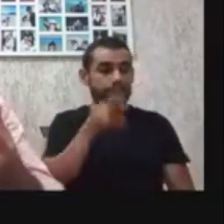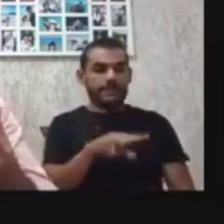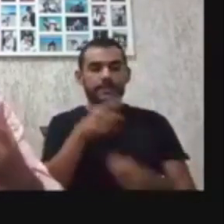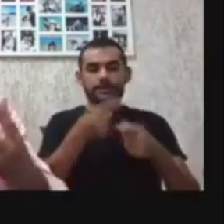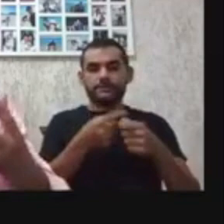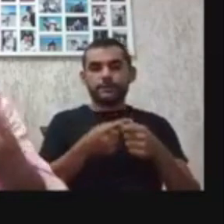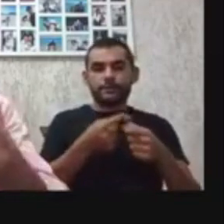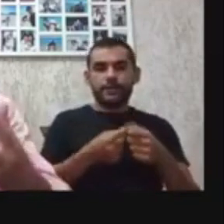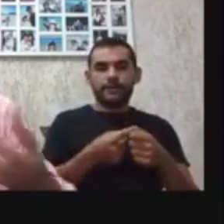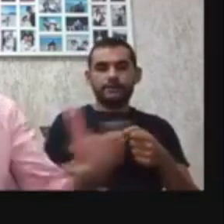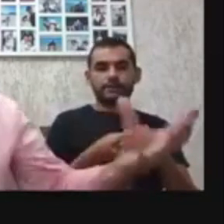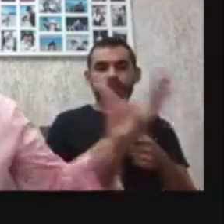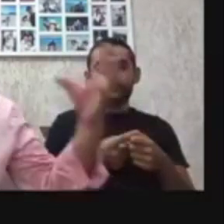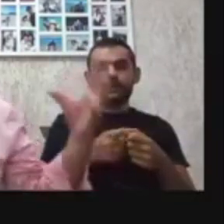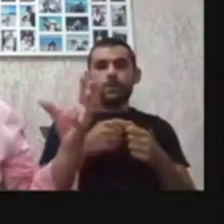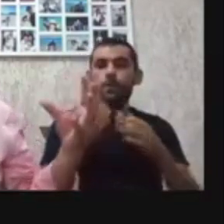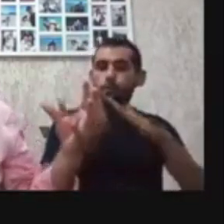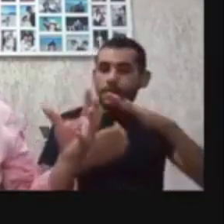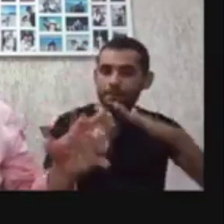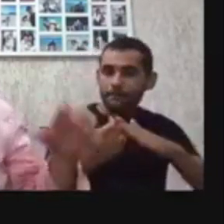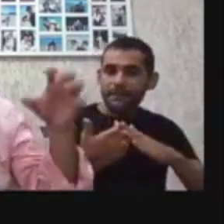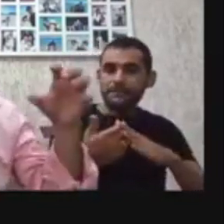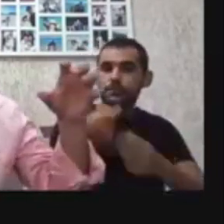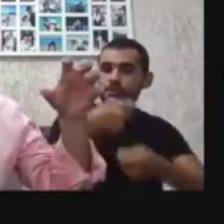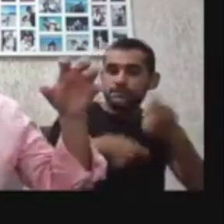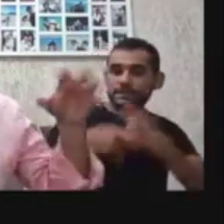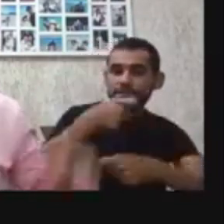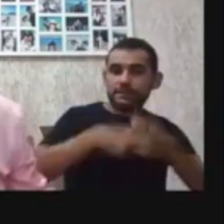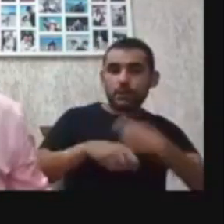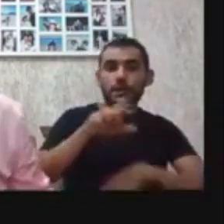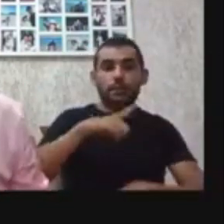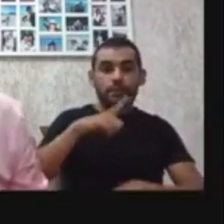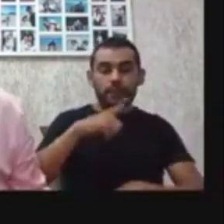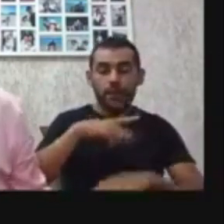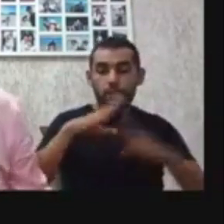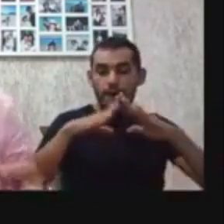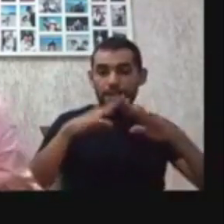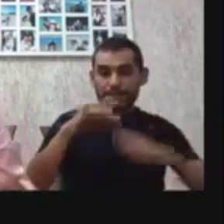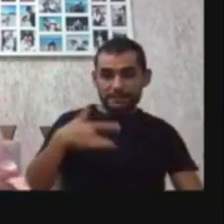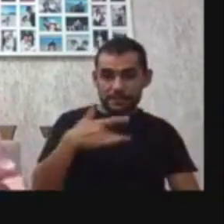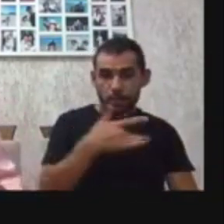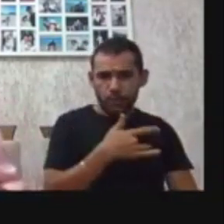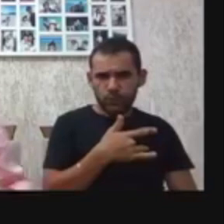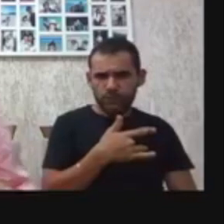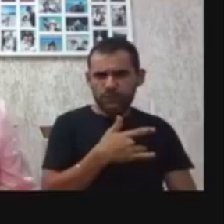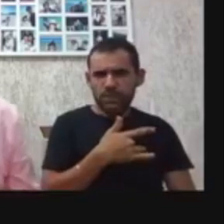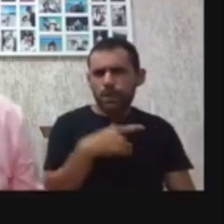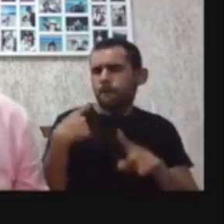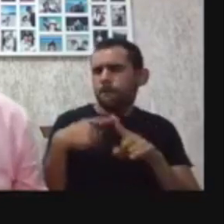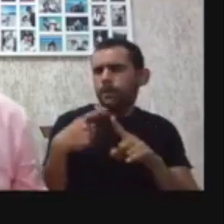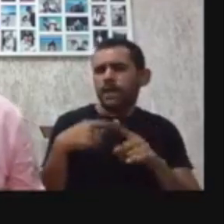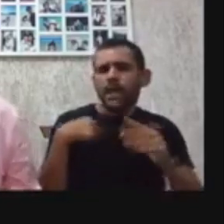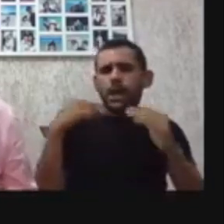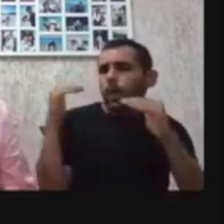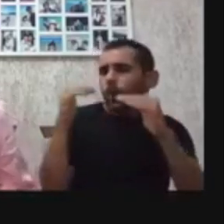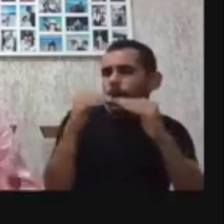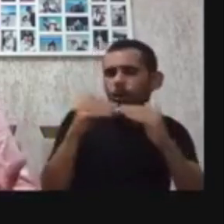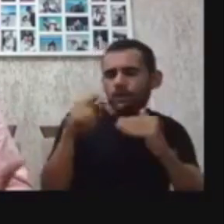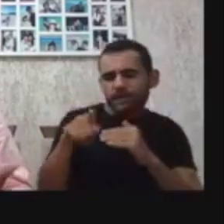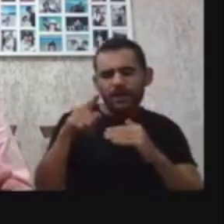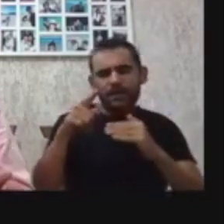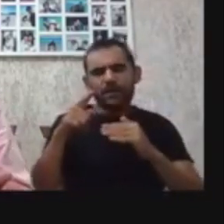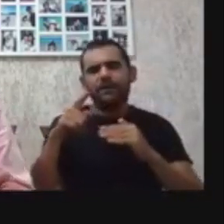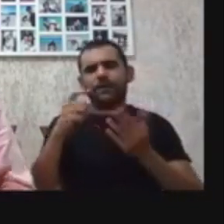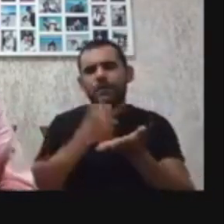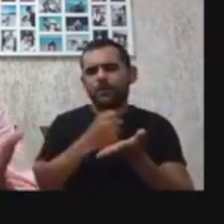né, como uma empresa, uma gestão mesmo. Se nós temos essas casas de saúde, por que não pactualizar com elas contratos